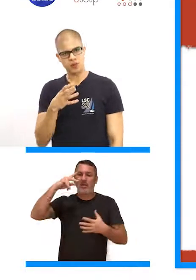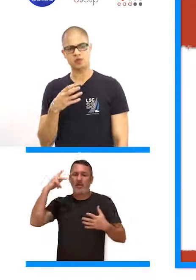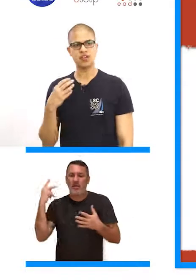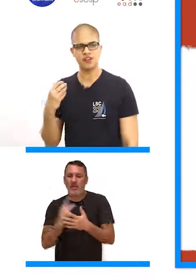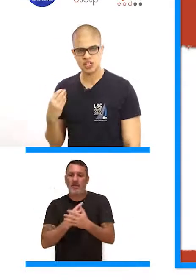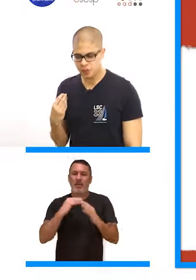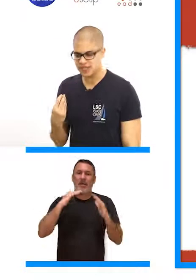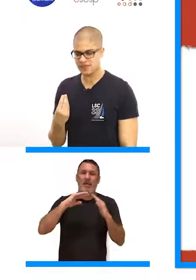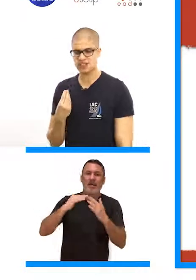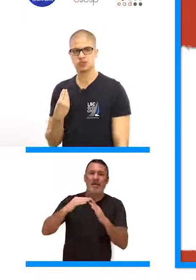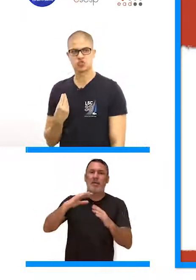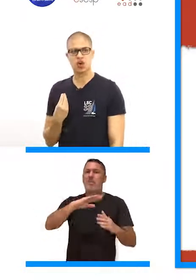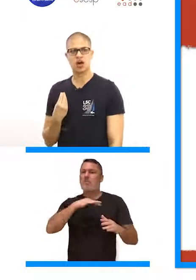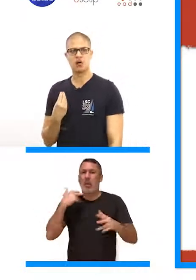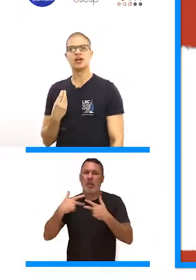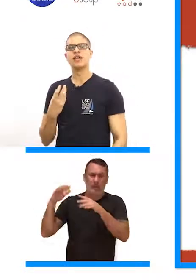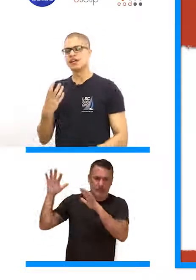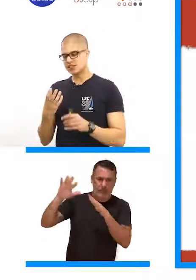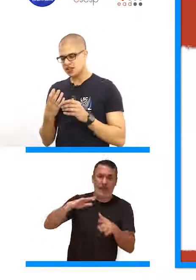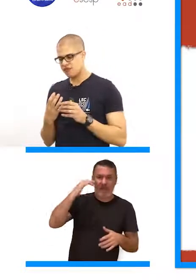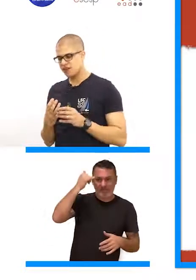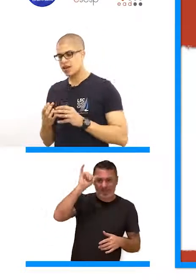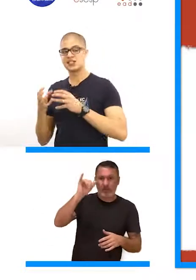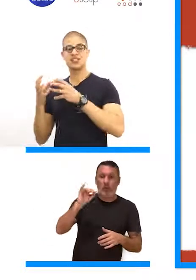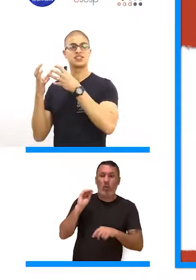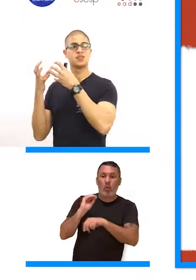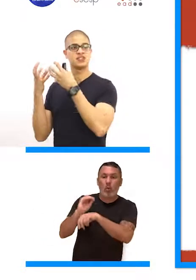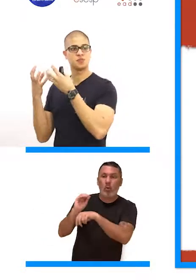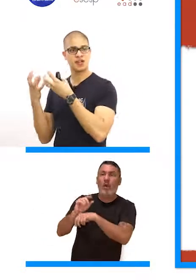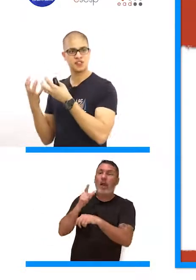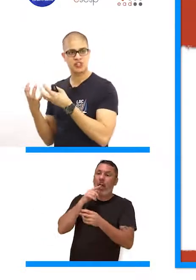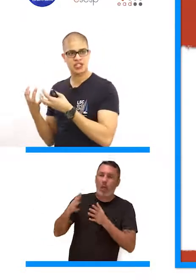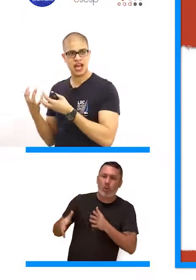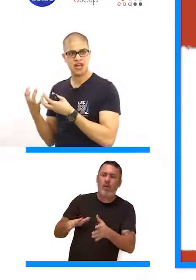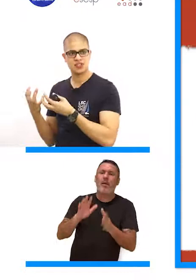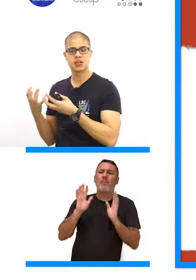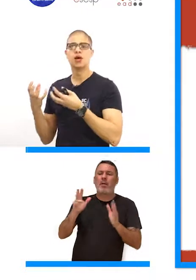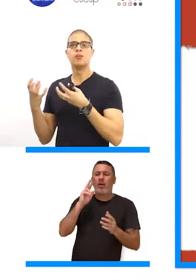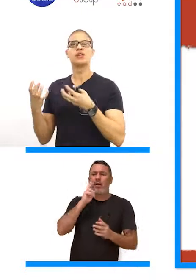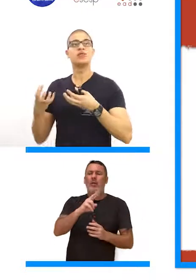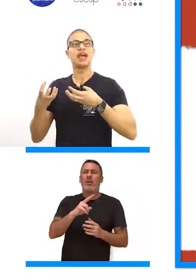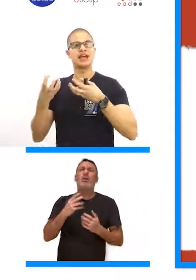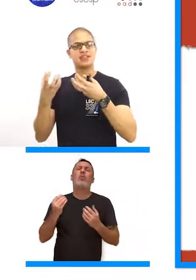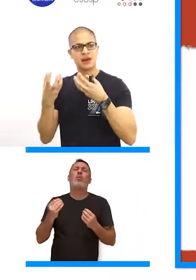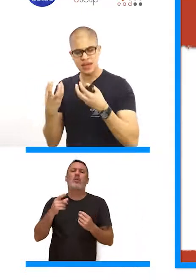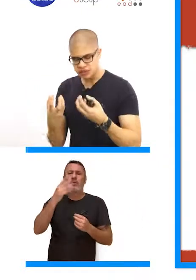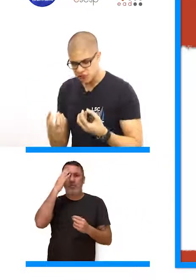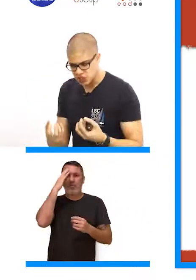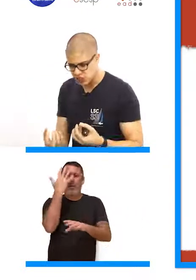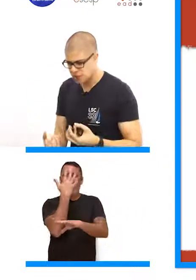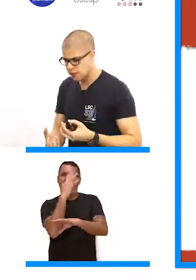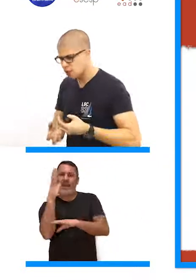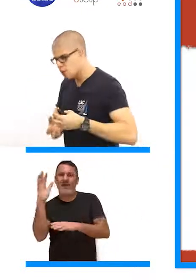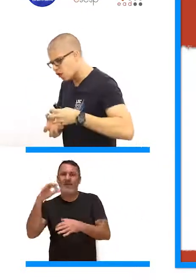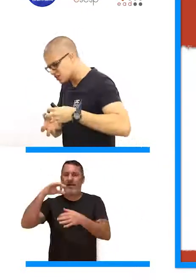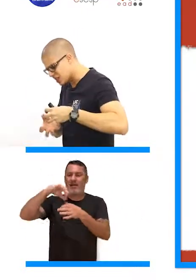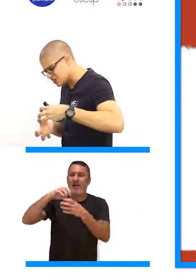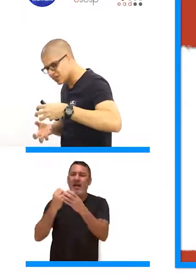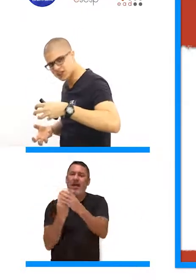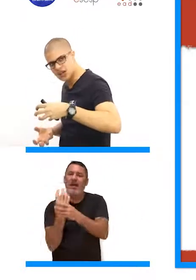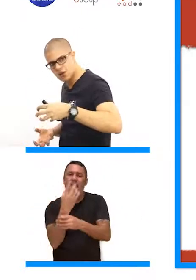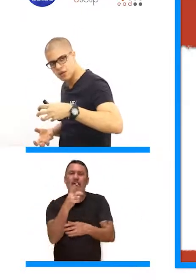preservação, mas quando ele fala de preservação do solo, ele se refere à preservação das espécies vegetais, porque o enraizamento vegetal ele